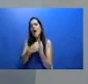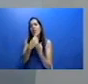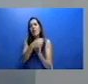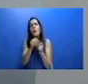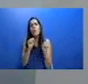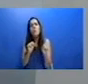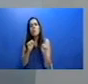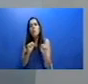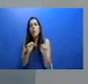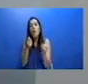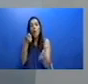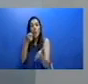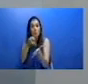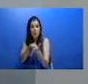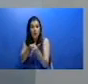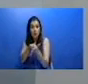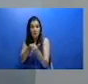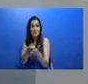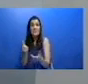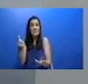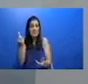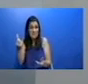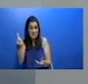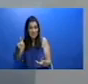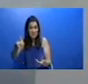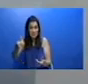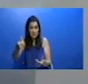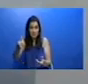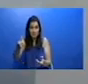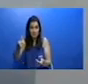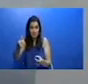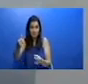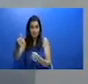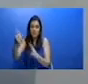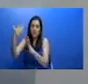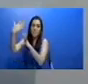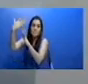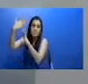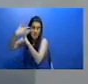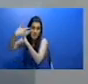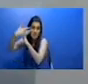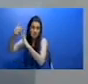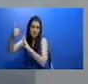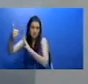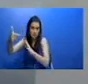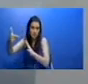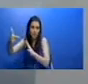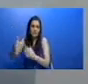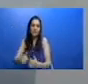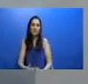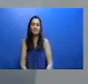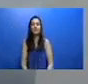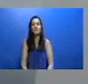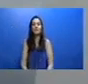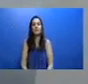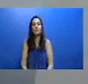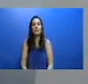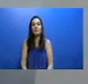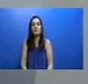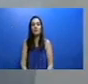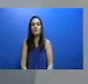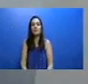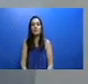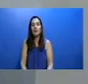comprar meia dúzia, que são 6, olha, 2, 4, 6, meia dúzia. Então, ela viria para